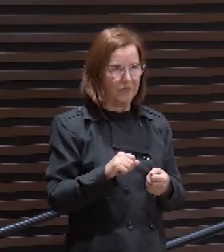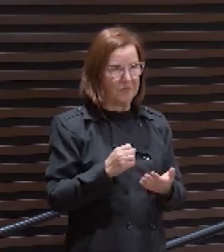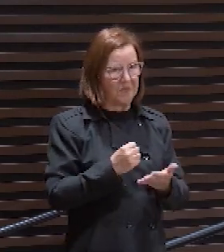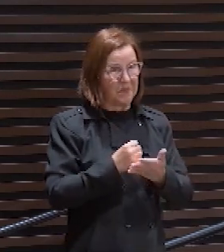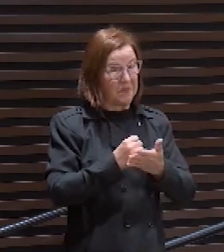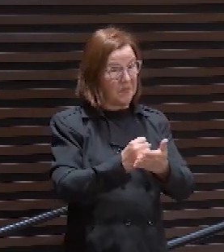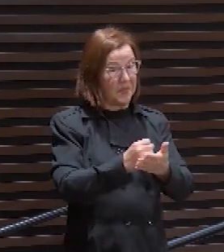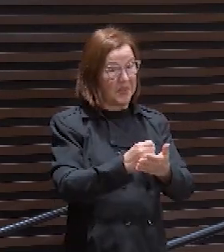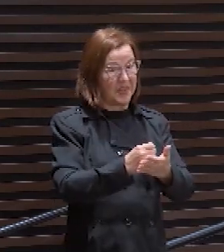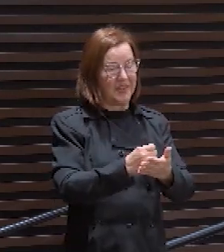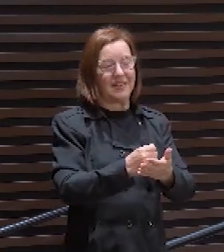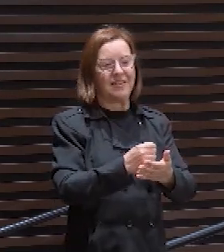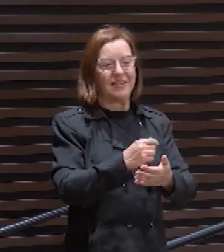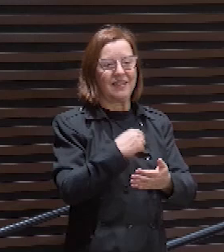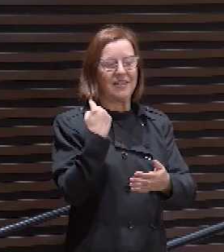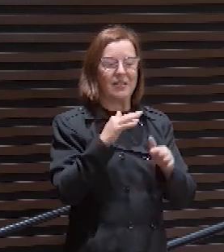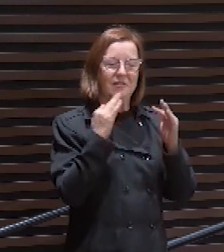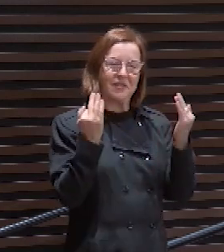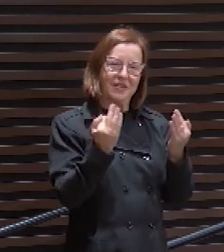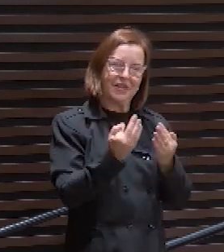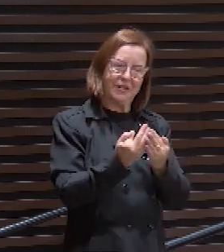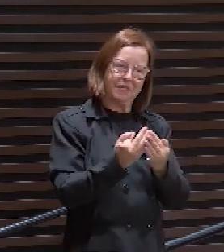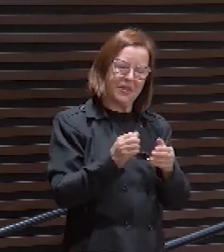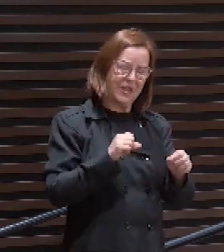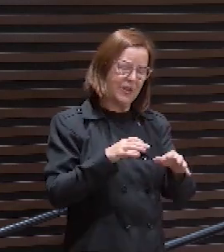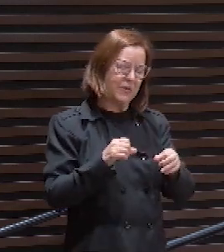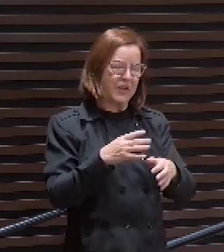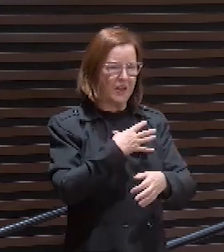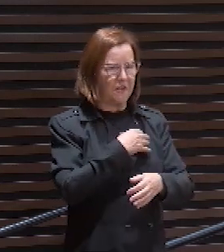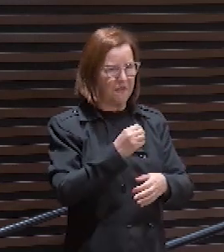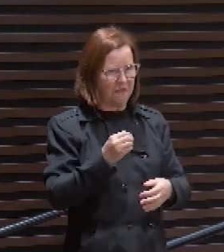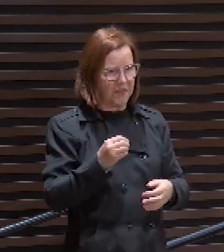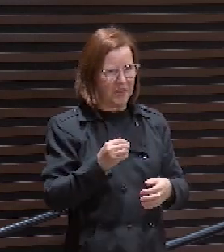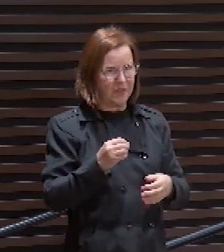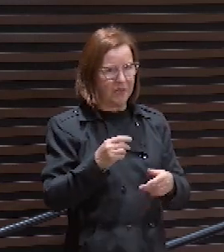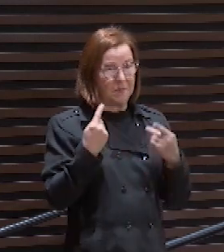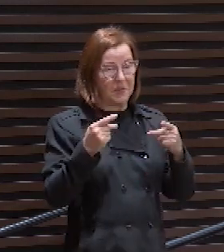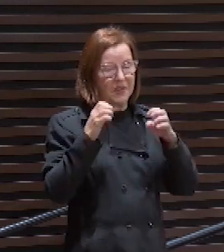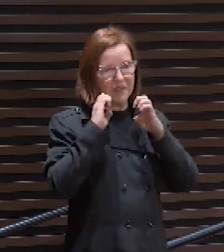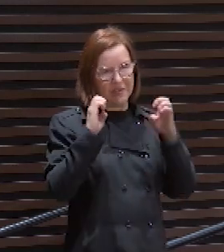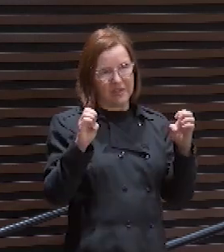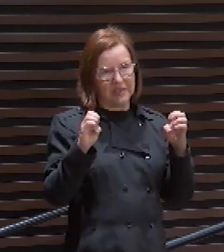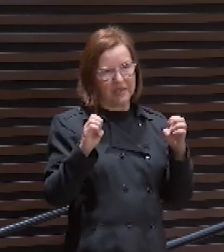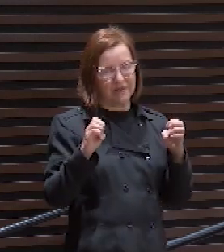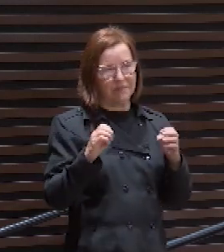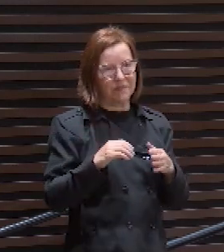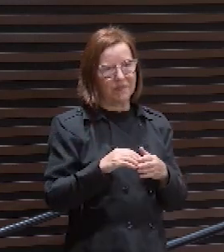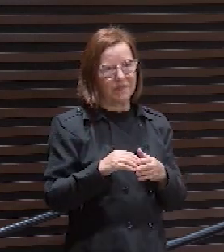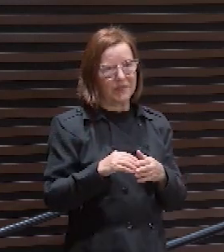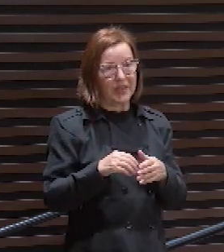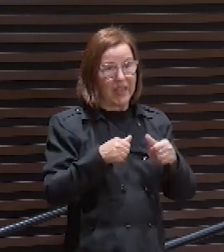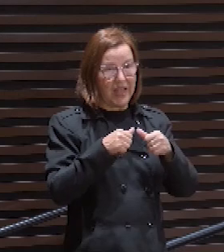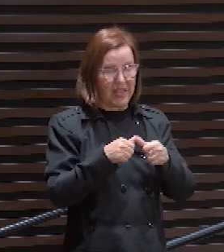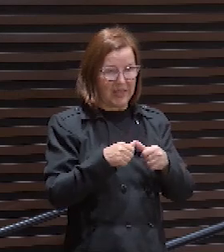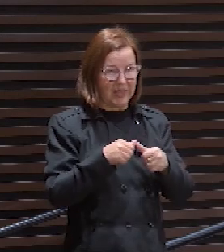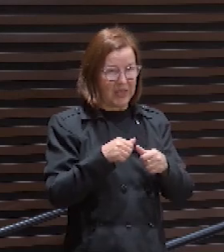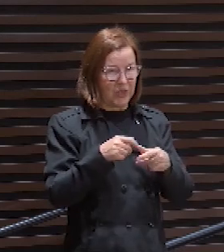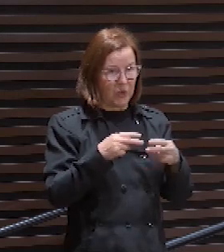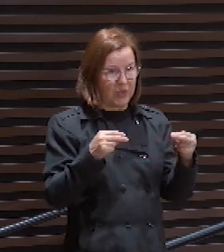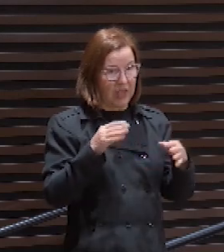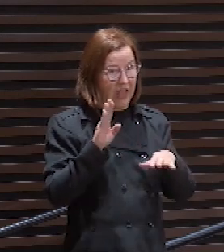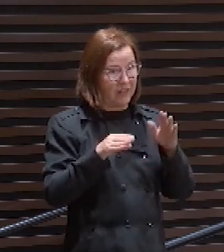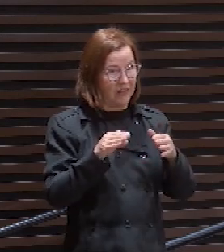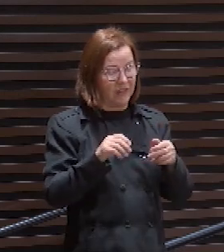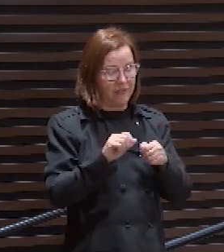filhos, fazer o evangelismo de vez em quando, servir na comunidade, quantas vezes até nessas coisas não fazemos com pecado no coração?